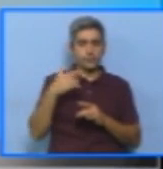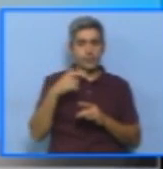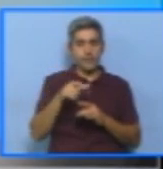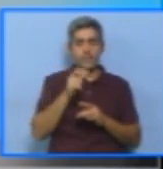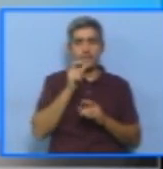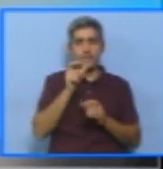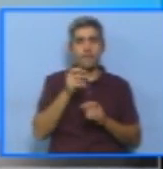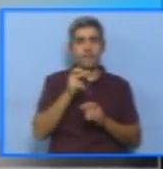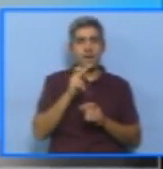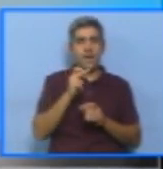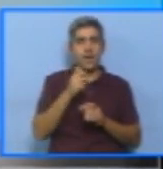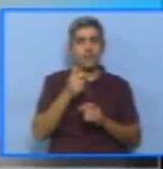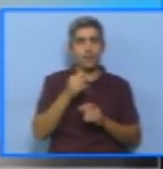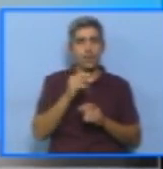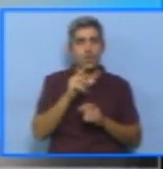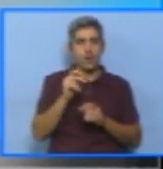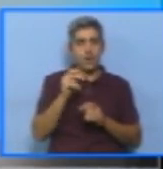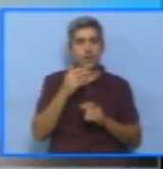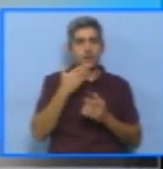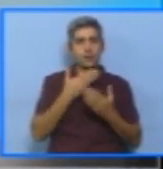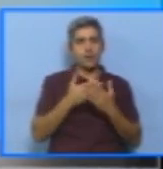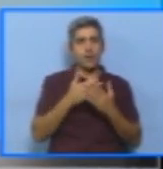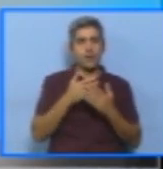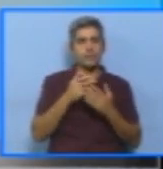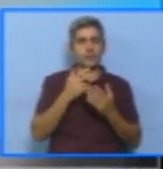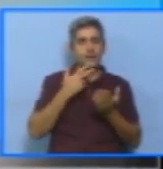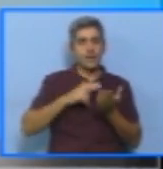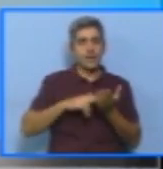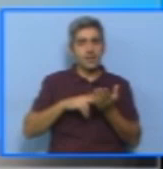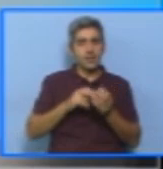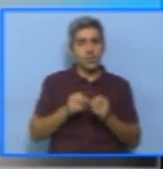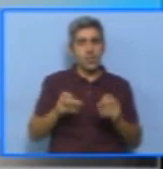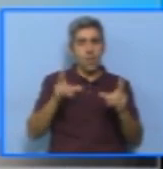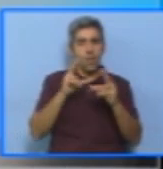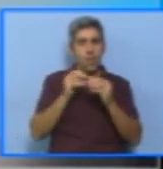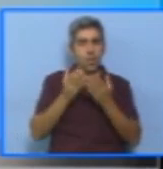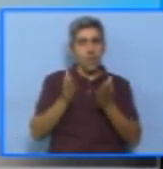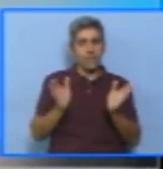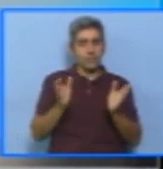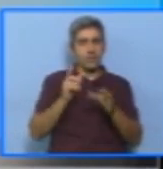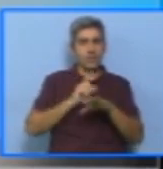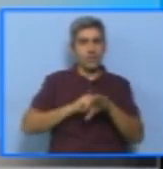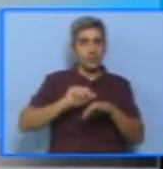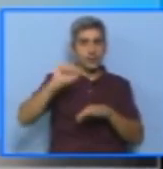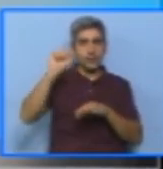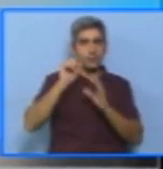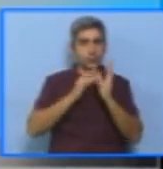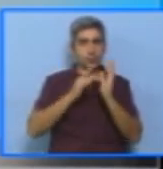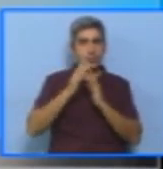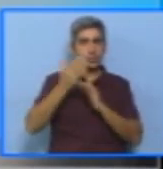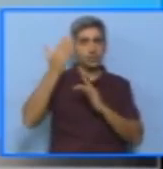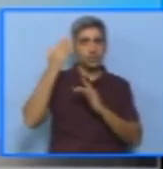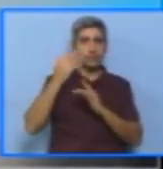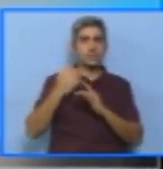parábola, e abre-nos, de facto, aqui uma realidade nova, que ao tempo de Jesus provavelmente não era